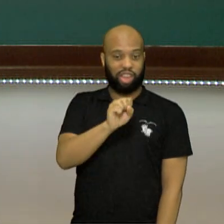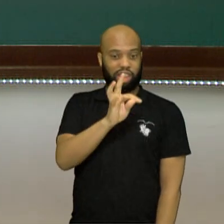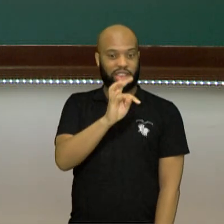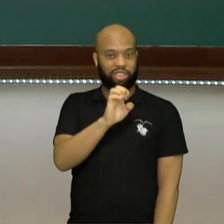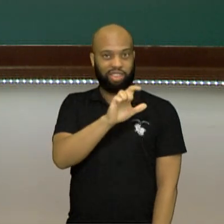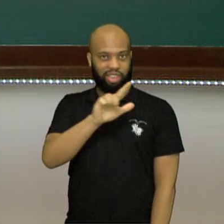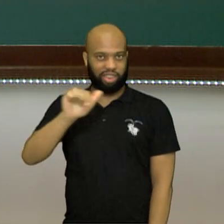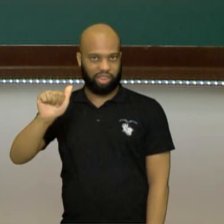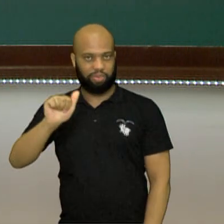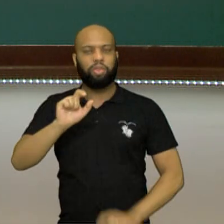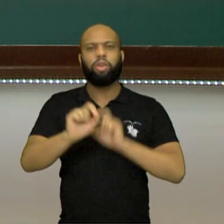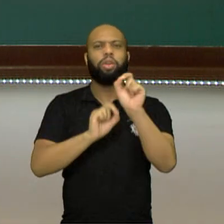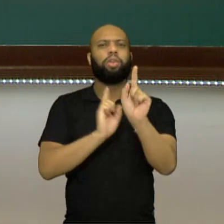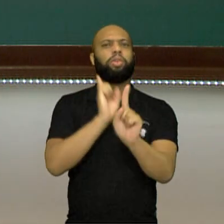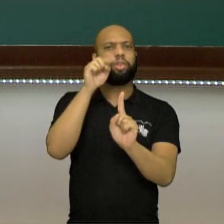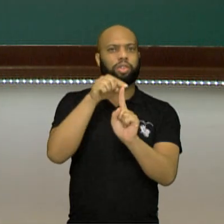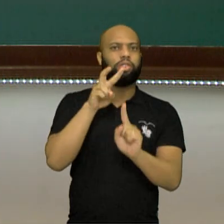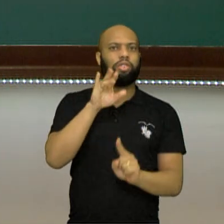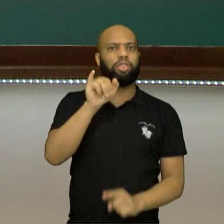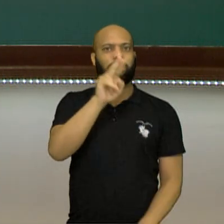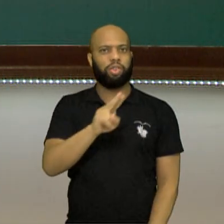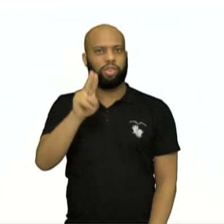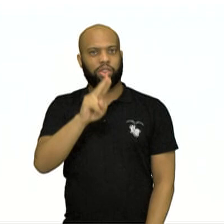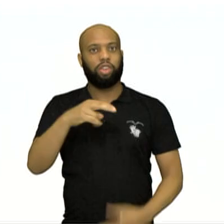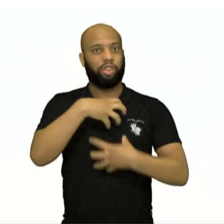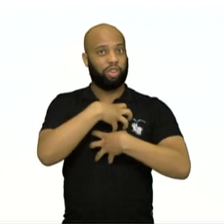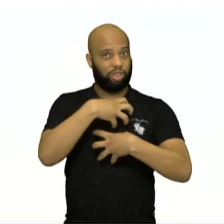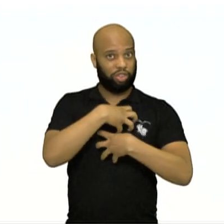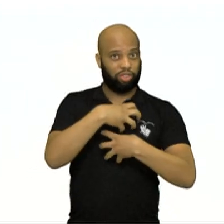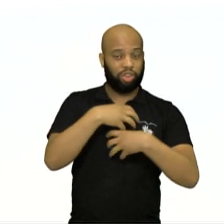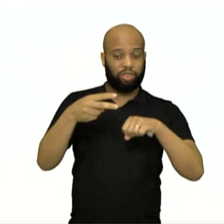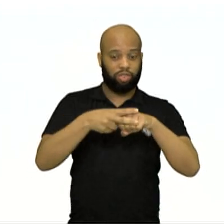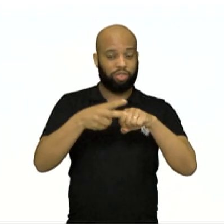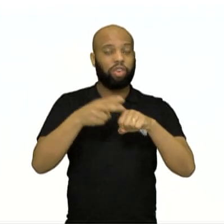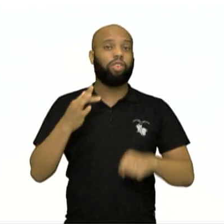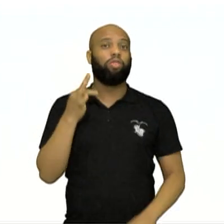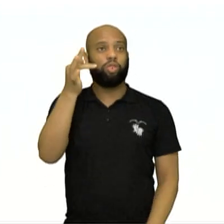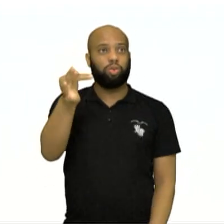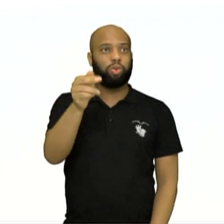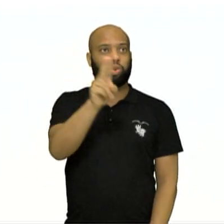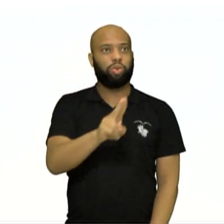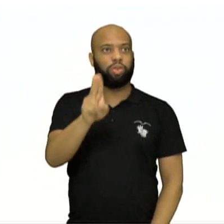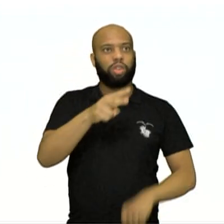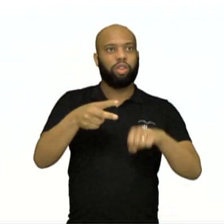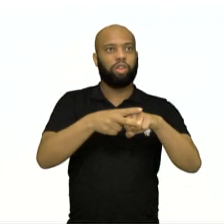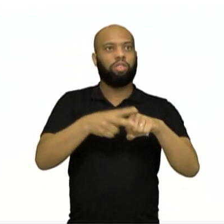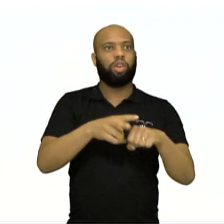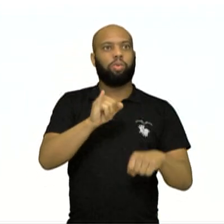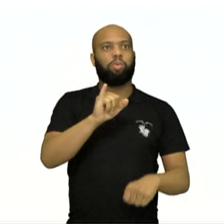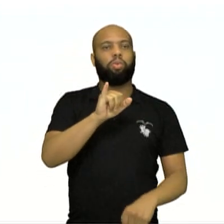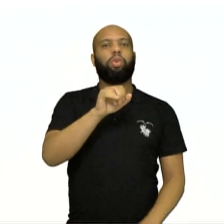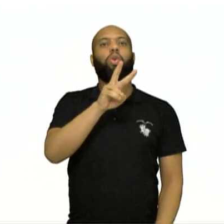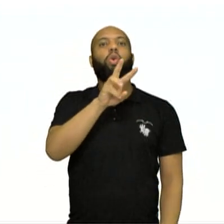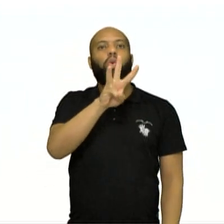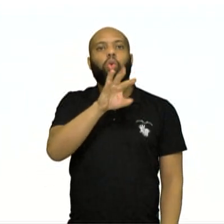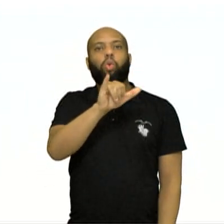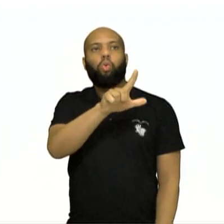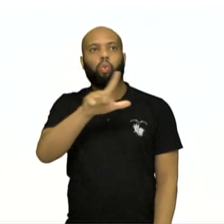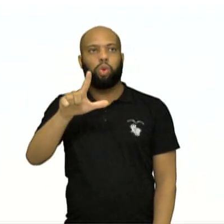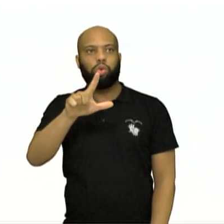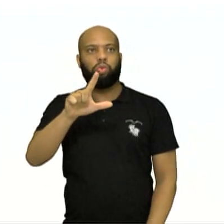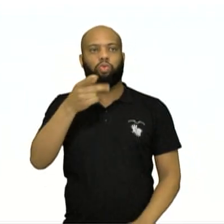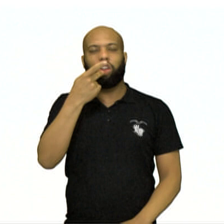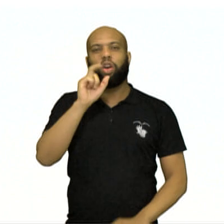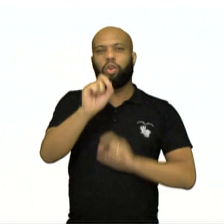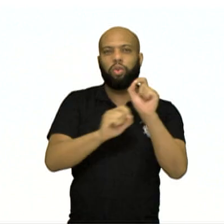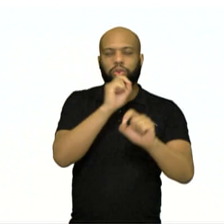O objetivo dessa aula é utilizar formas verbais do futuro com will para descrever planos e expectativas